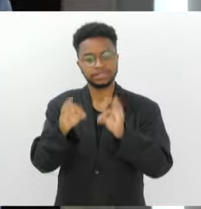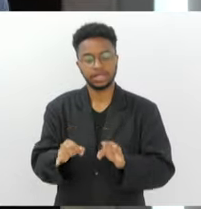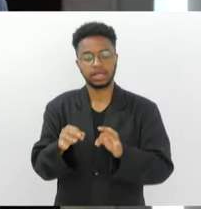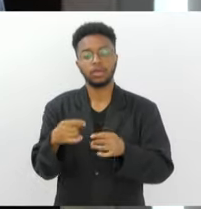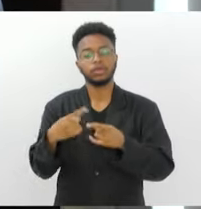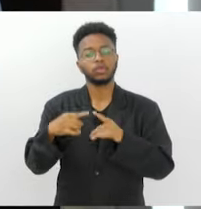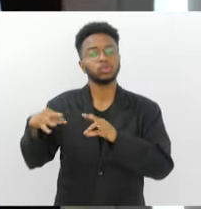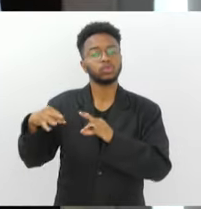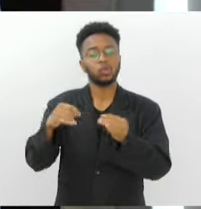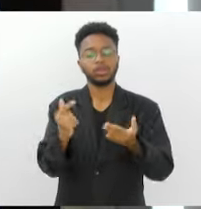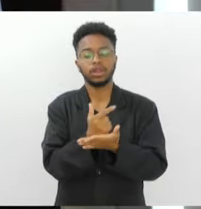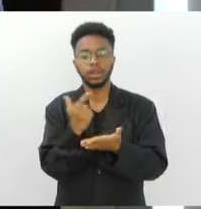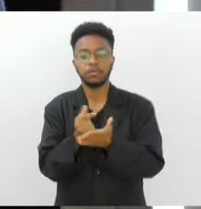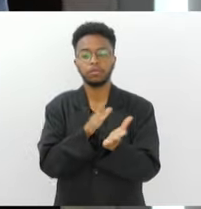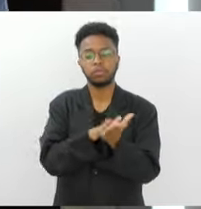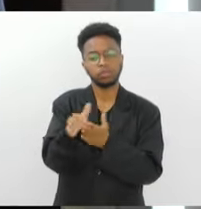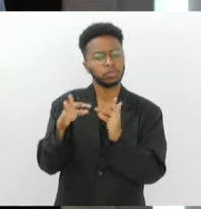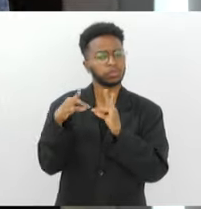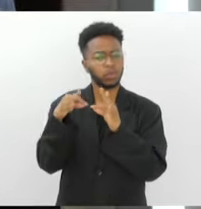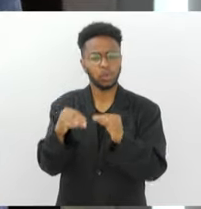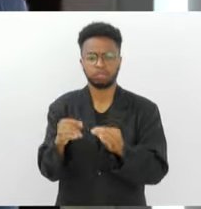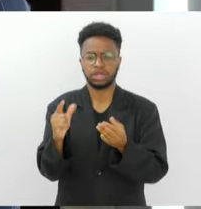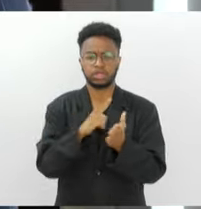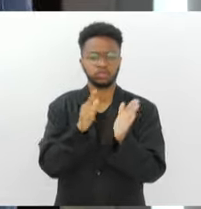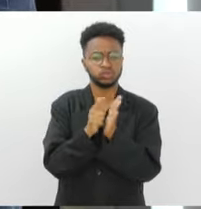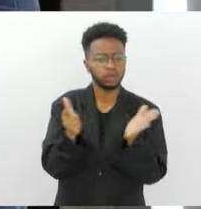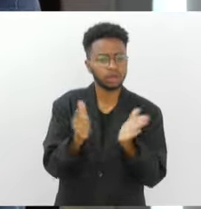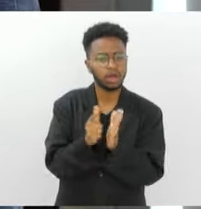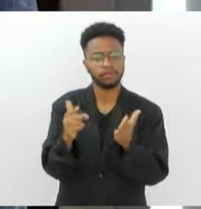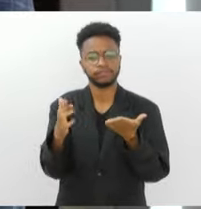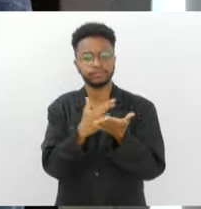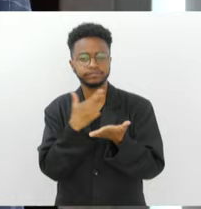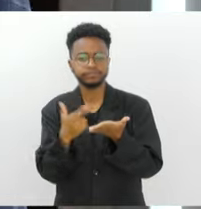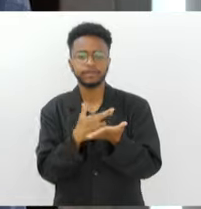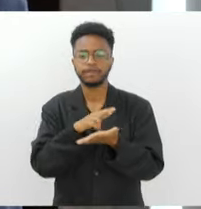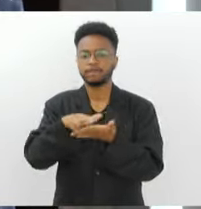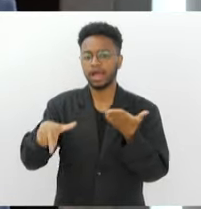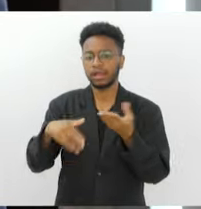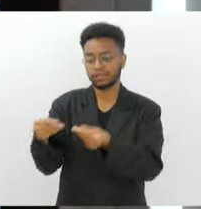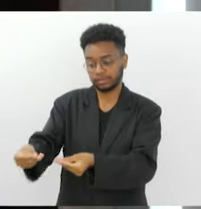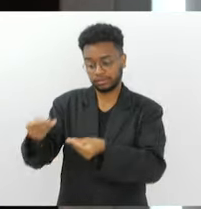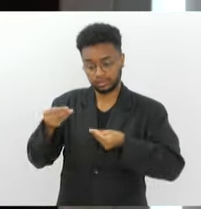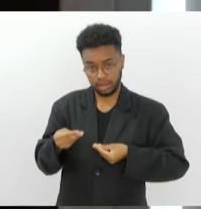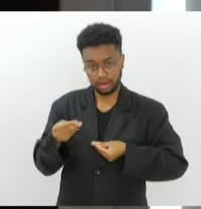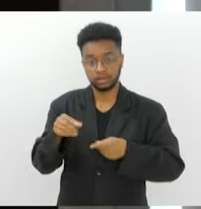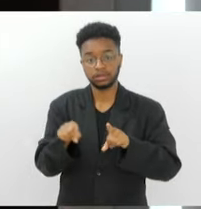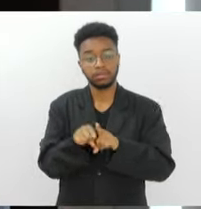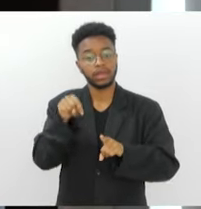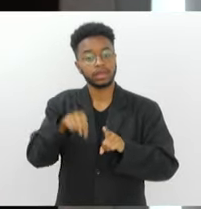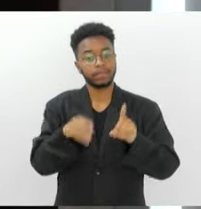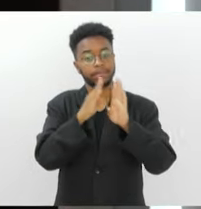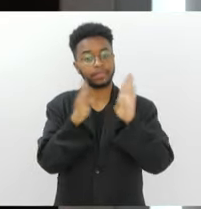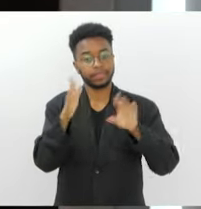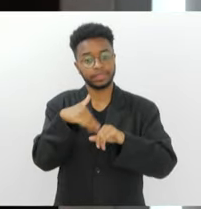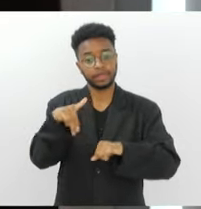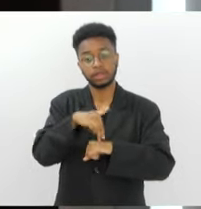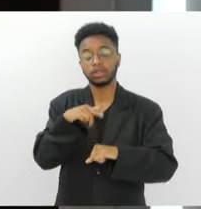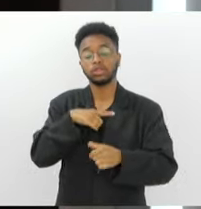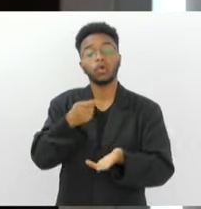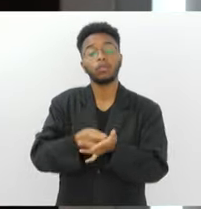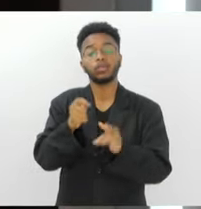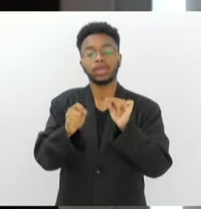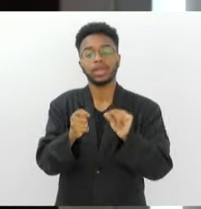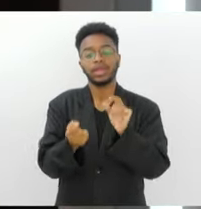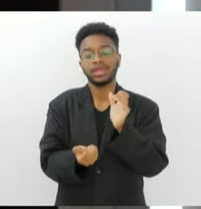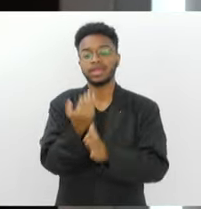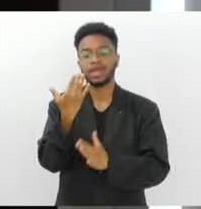todas as publicações seriadas, que são jornais, as revistas, chegam aqui. A Biblioteca Nacional tem a obrigação de criar